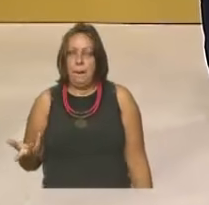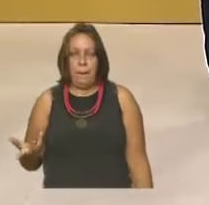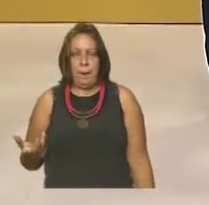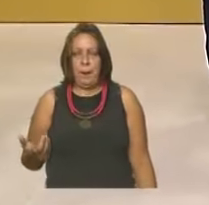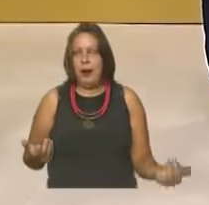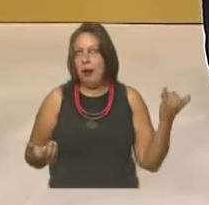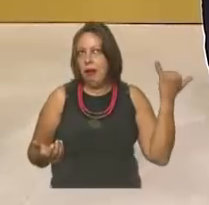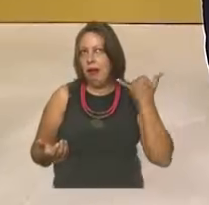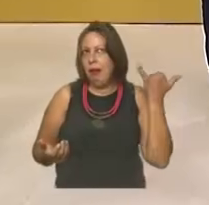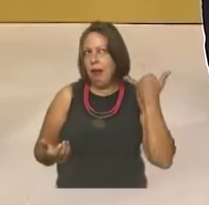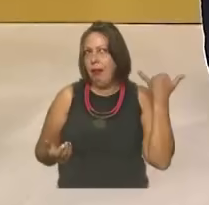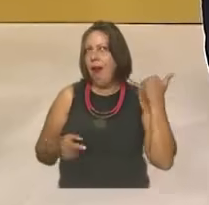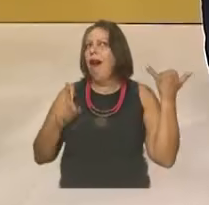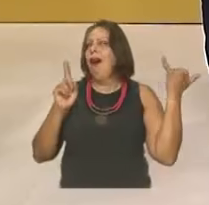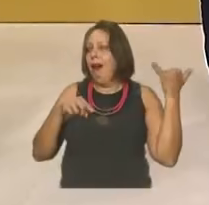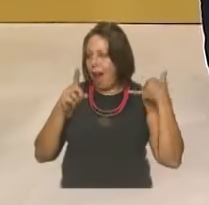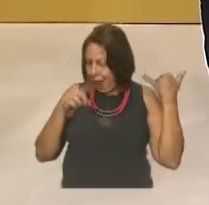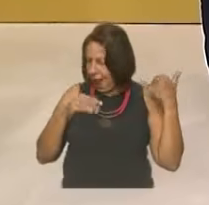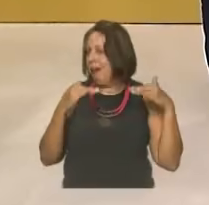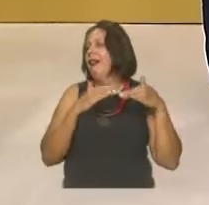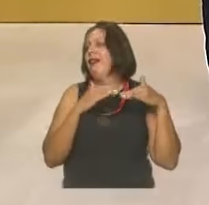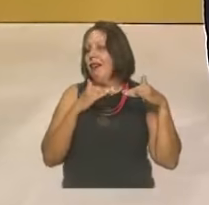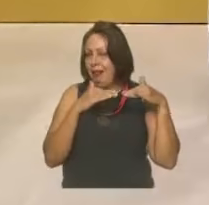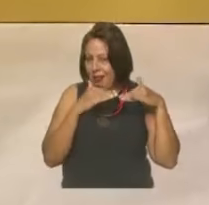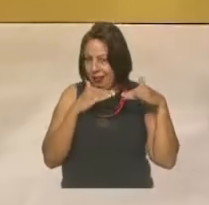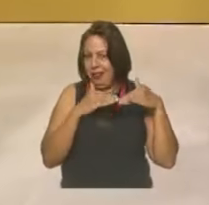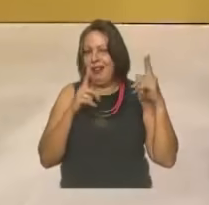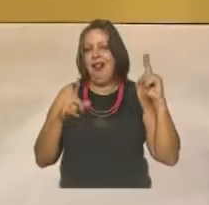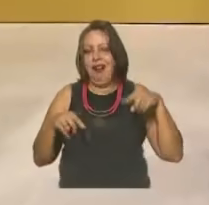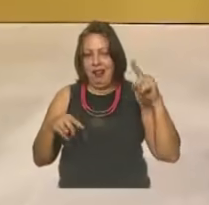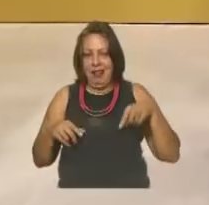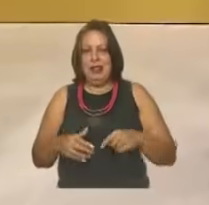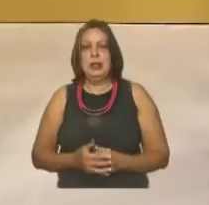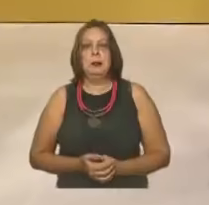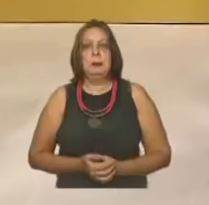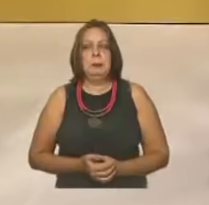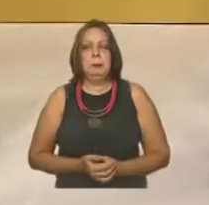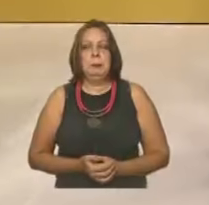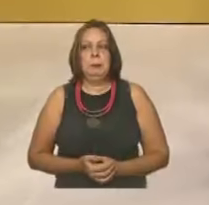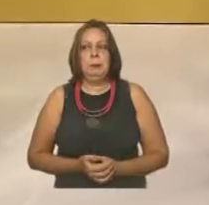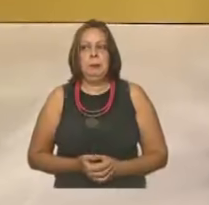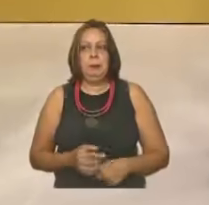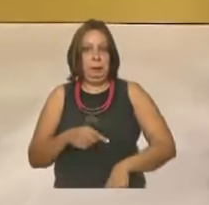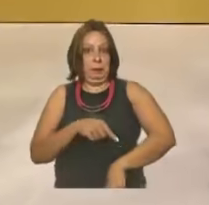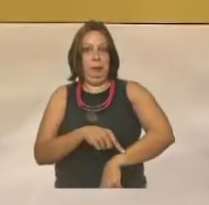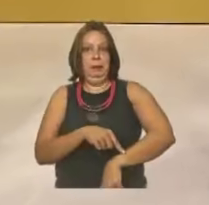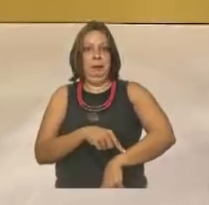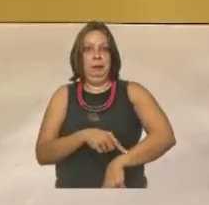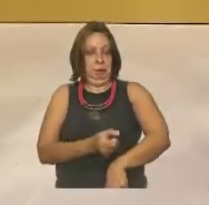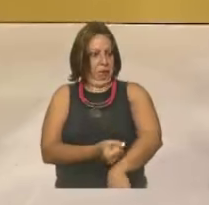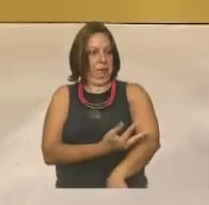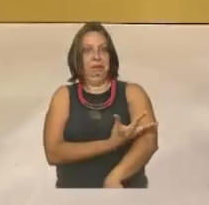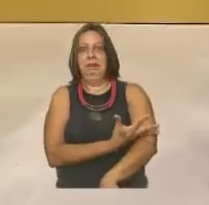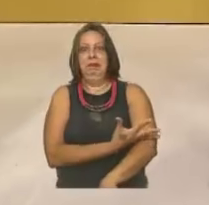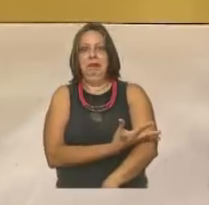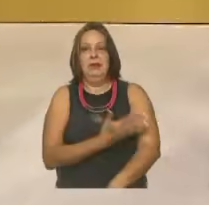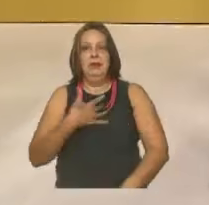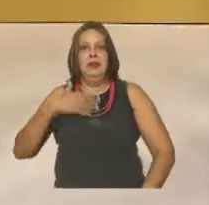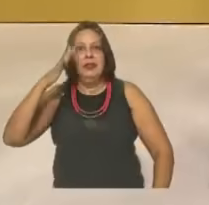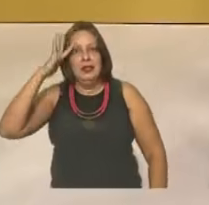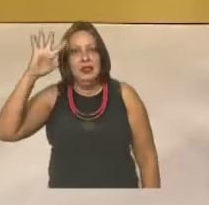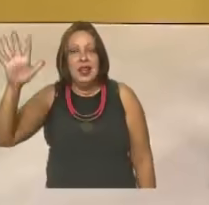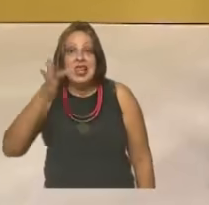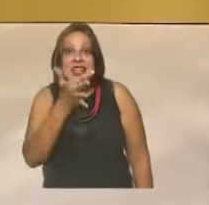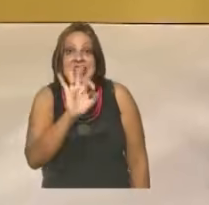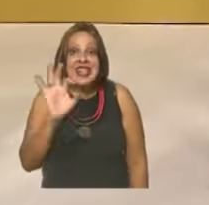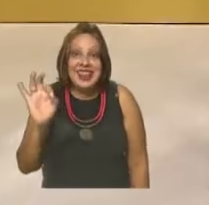tá falando aqui, é isso mesmo? É isso mesmo. Confere. Caramba, é, ó, tô aqui até arrepiado. Eu tô imaginando aqui 100 a gente